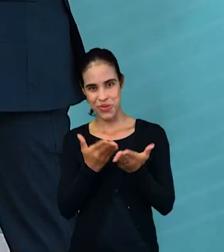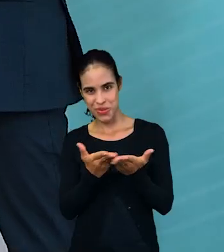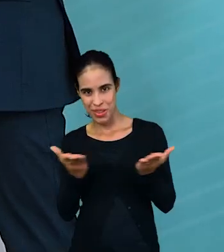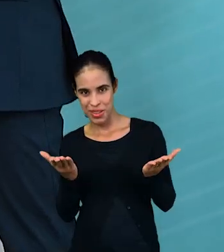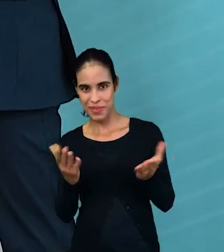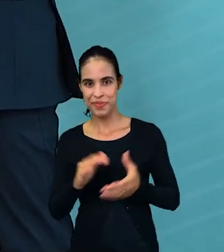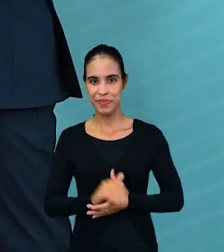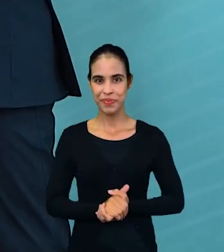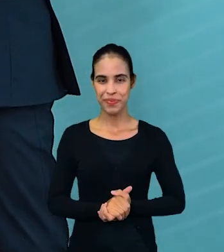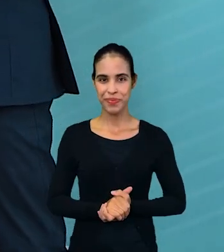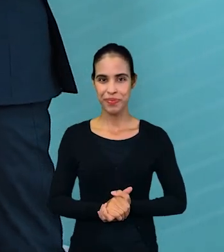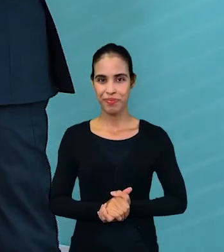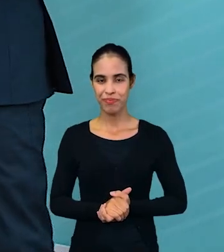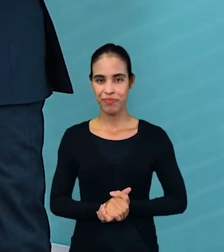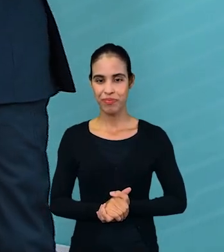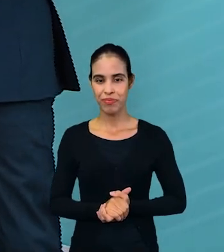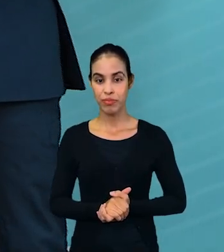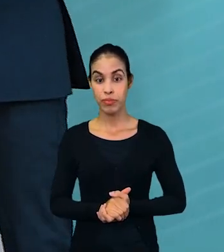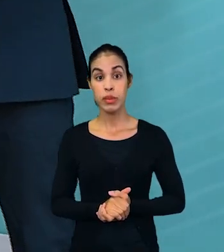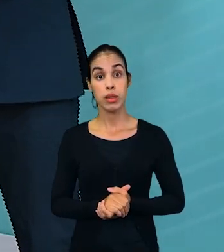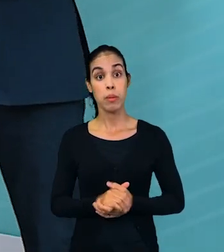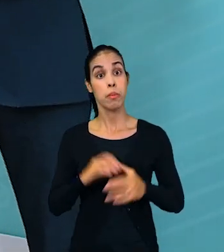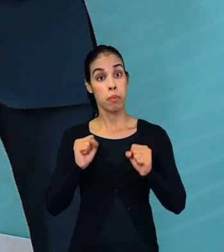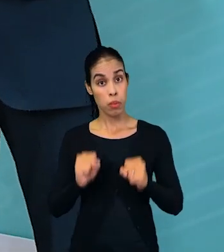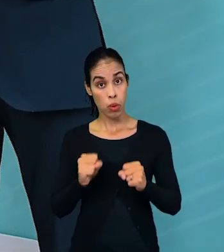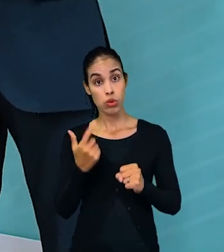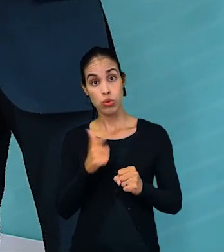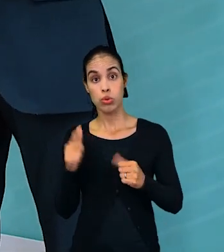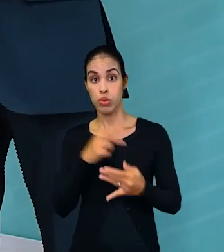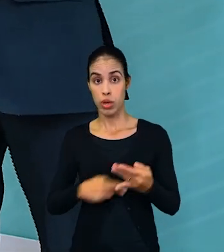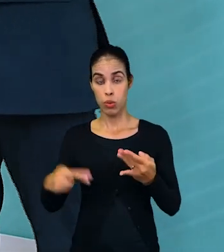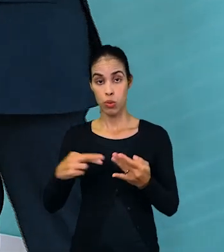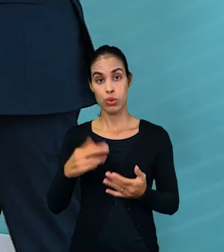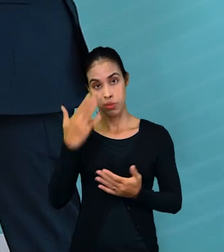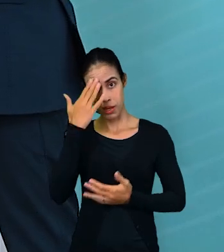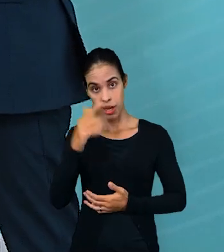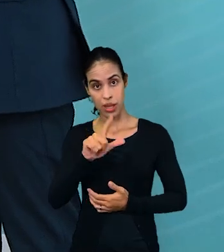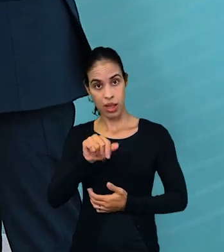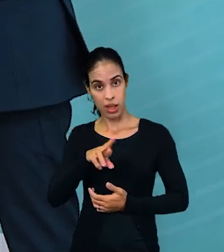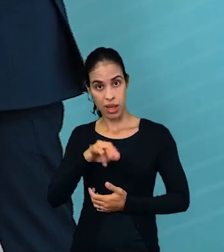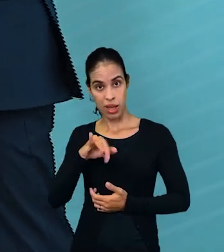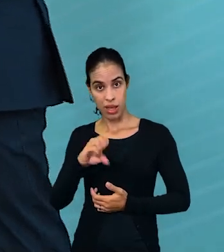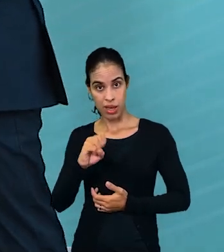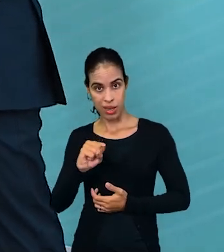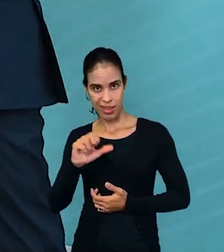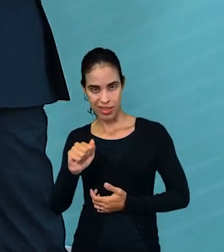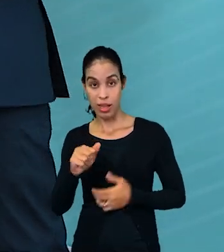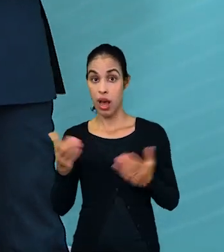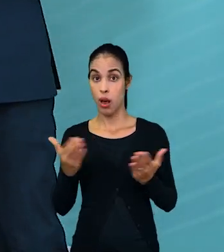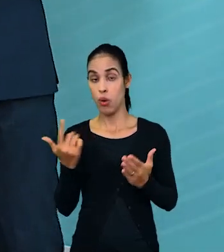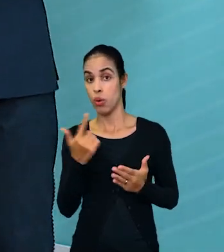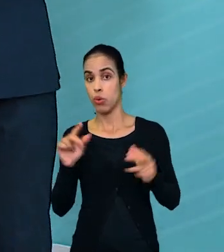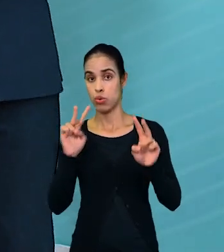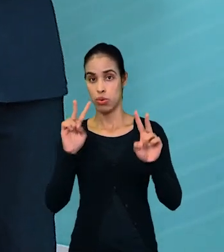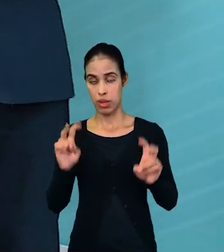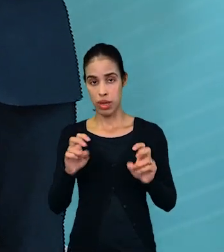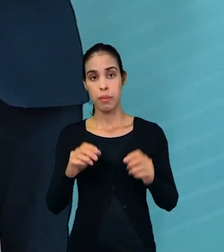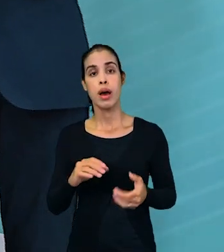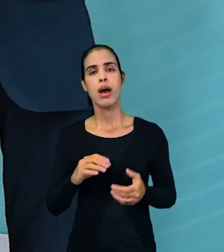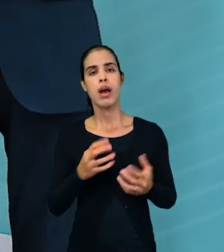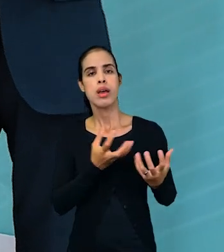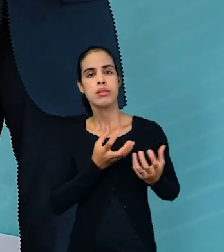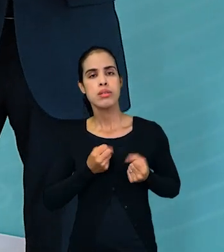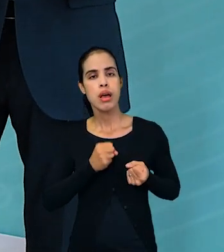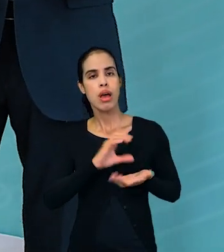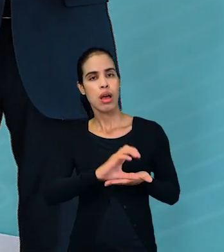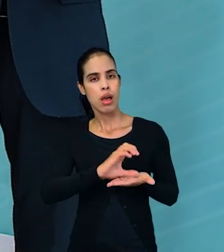entendimento. Volto com vocês no estúdio. E ainda cabe recurso dessa decisão. Obrigado, Larissa. Até a próxima. O assunto agora